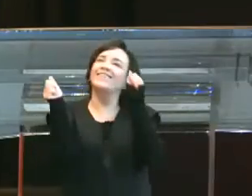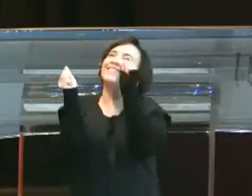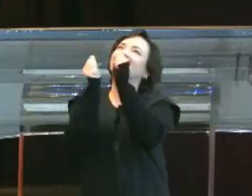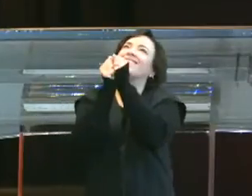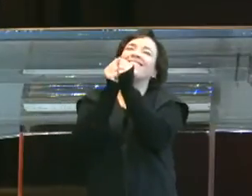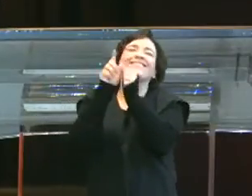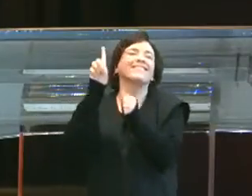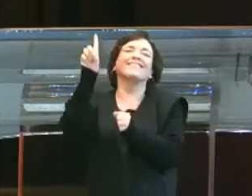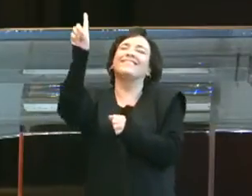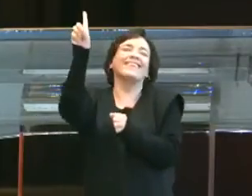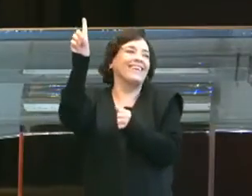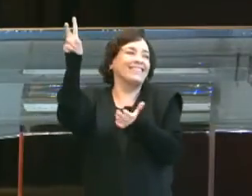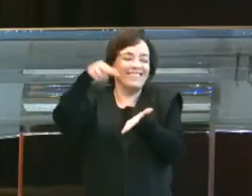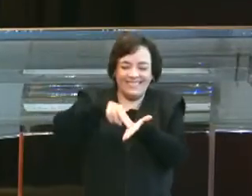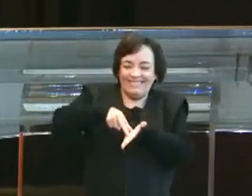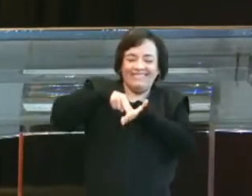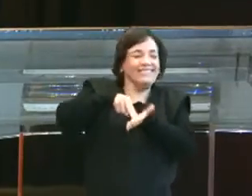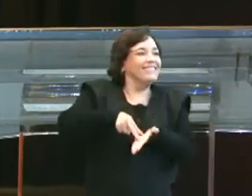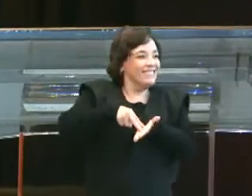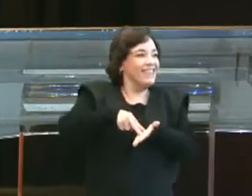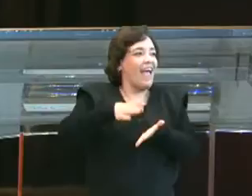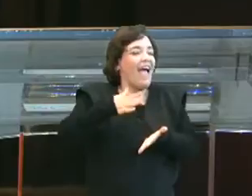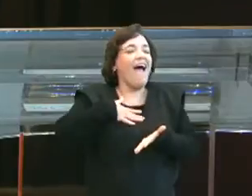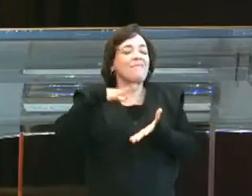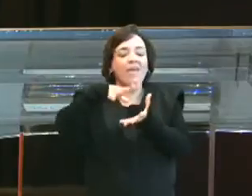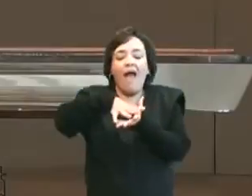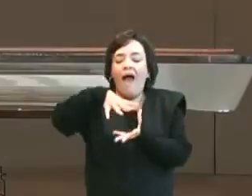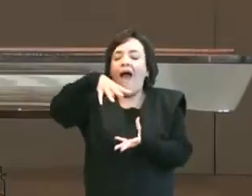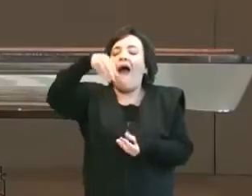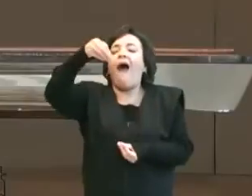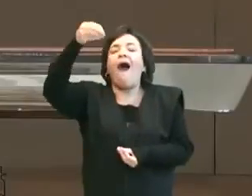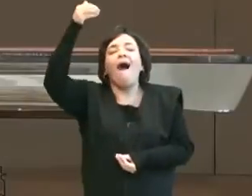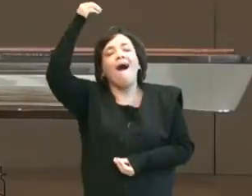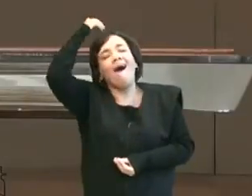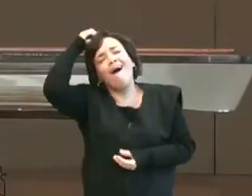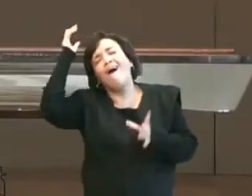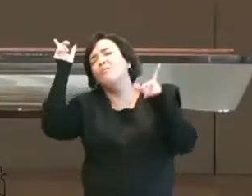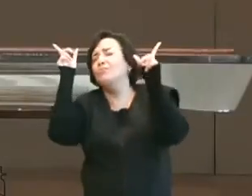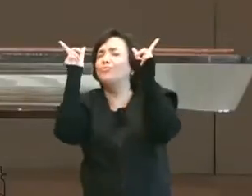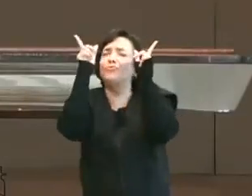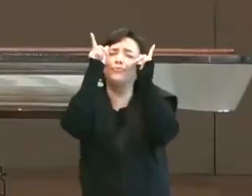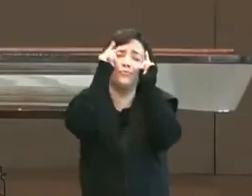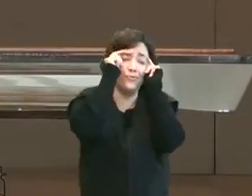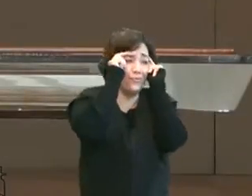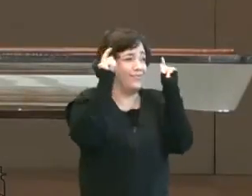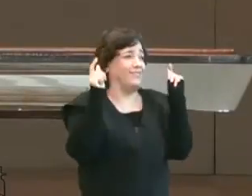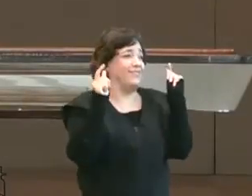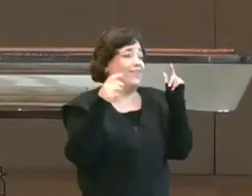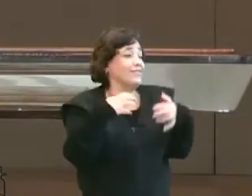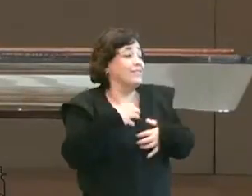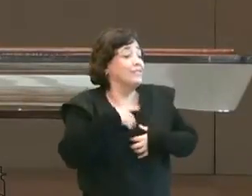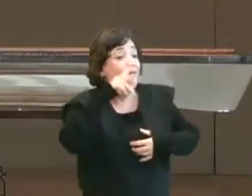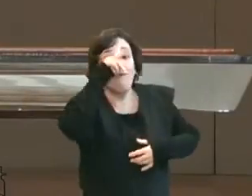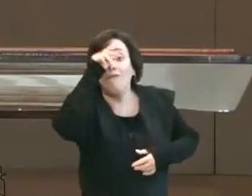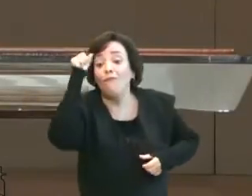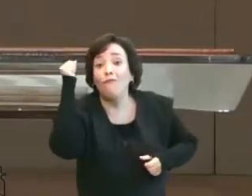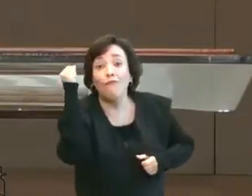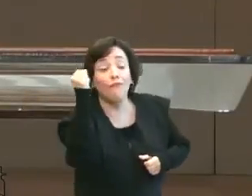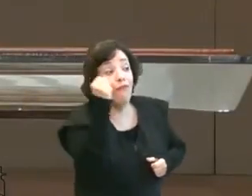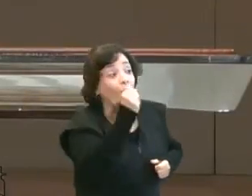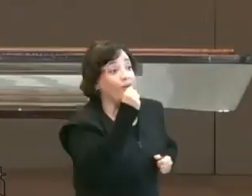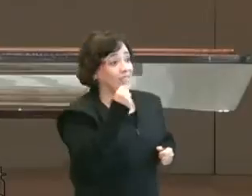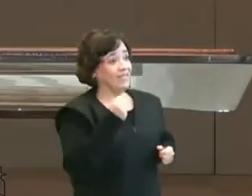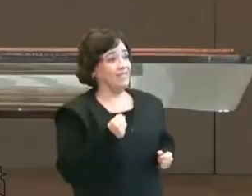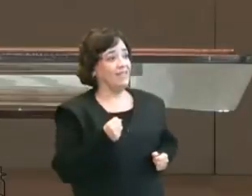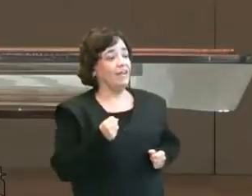existe sustento para nossa alma. Hoje o Espírito de Deus vai te fortalecer. Toma